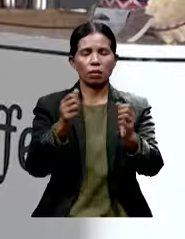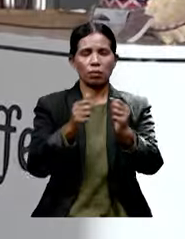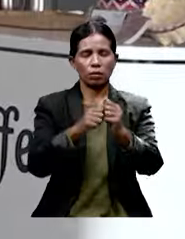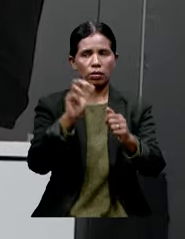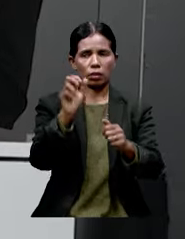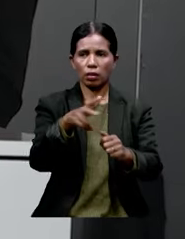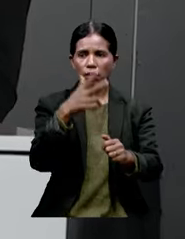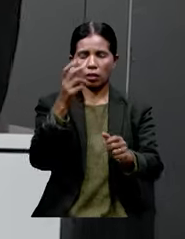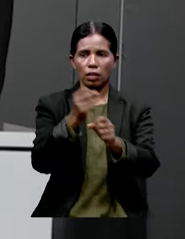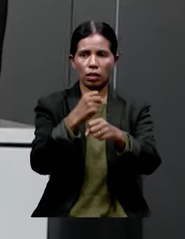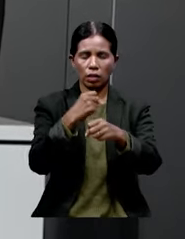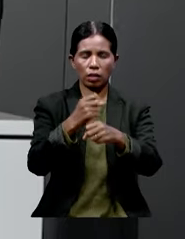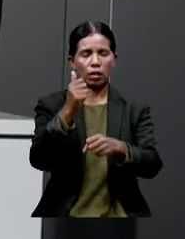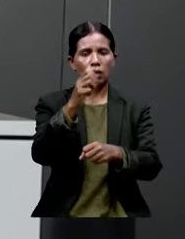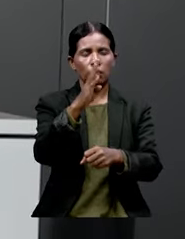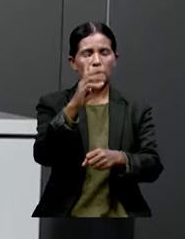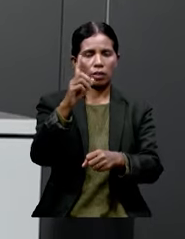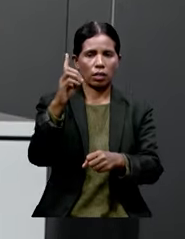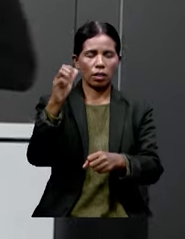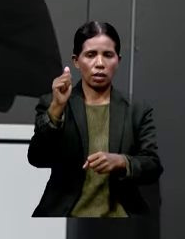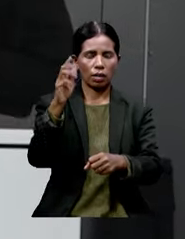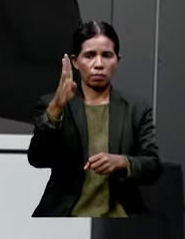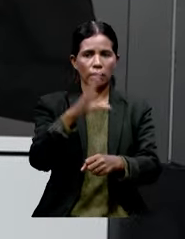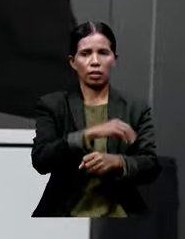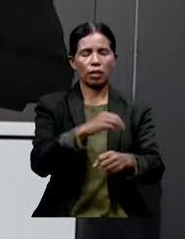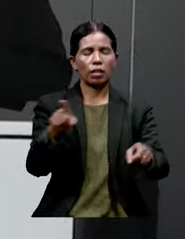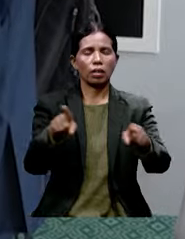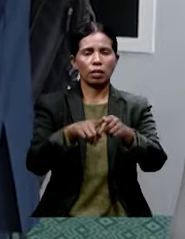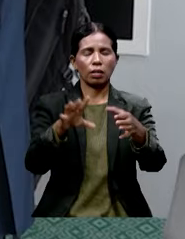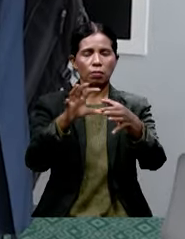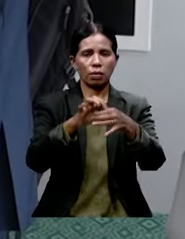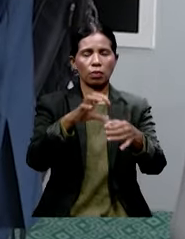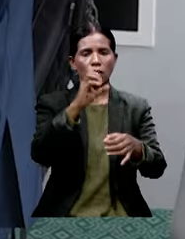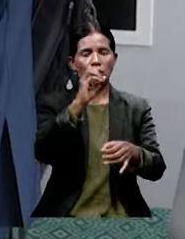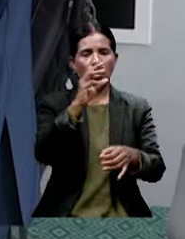tolu lebe halau ia Abu Dhabi tinang ne ofisialmente sayona membru OMK